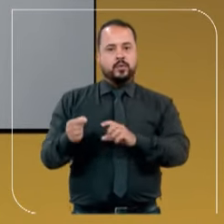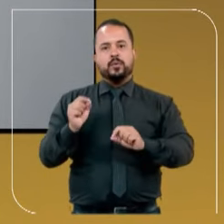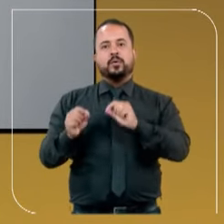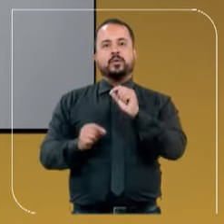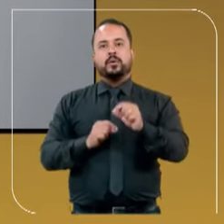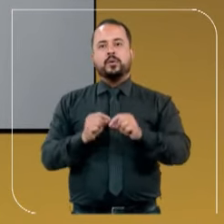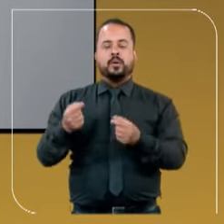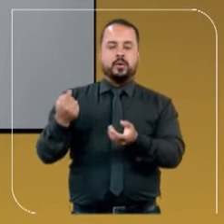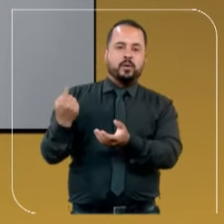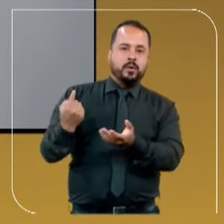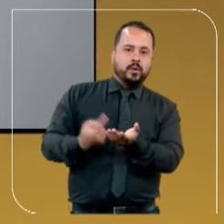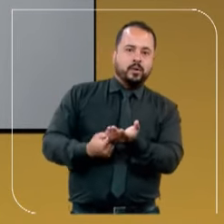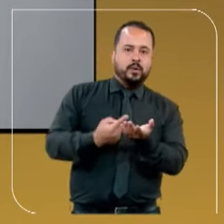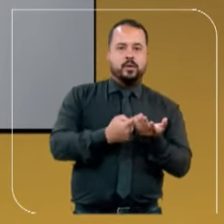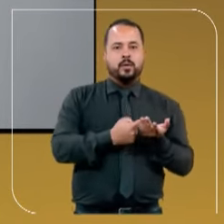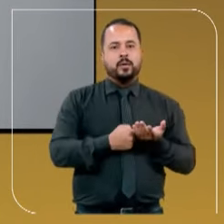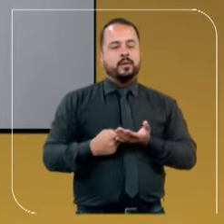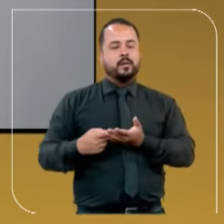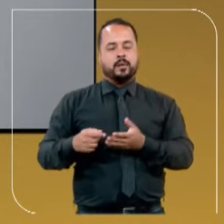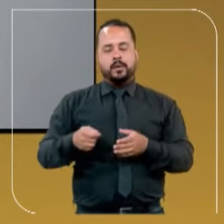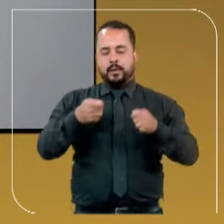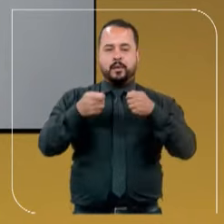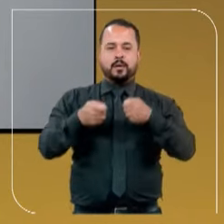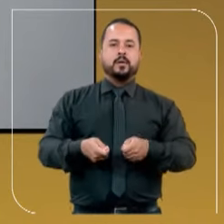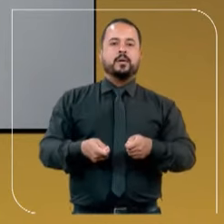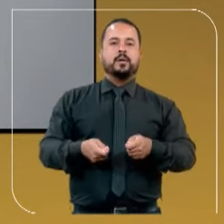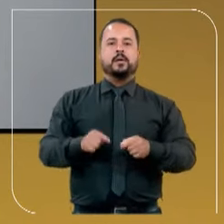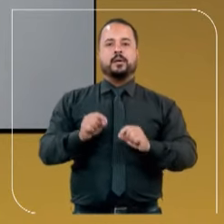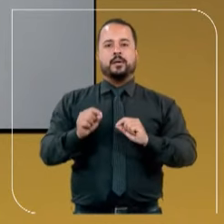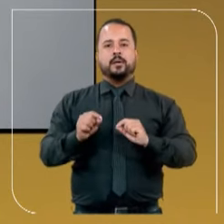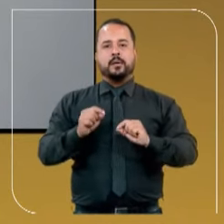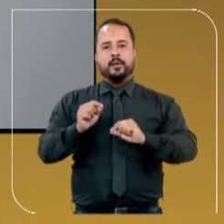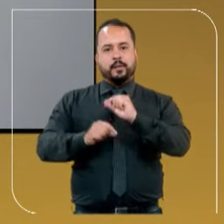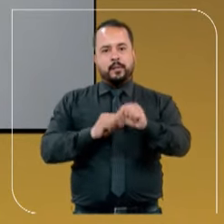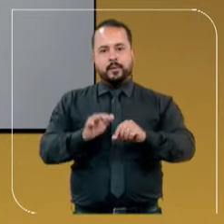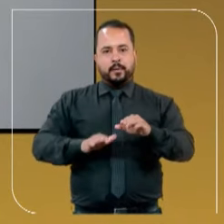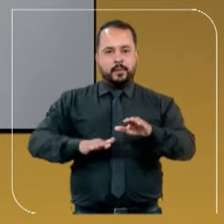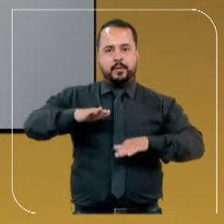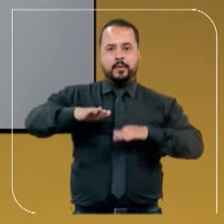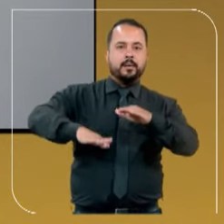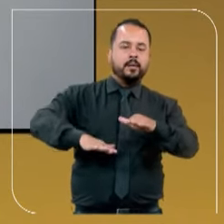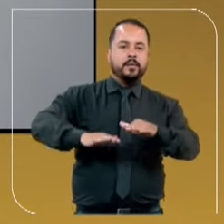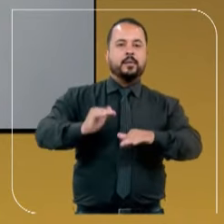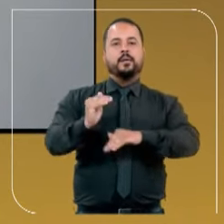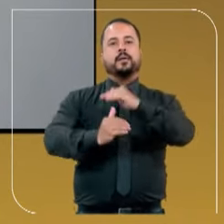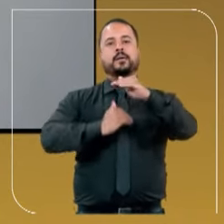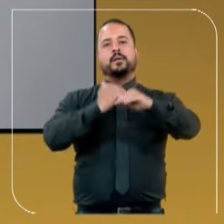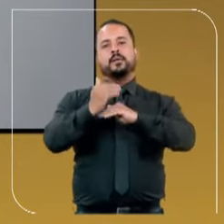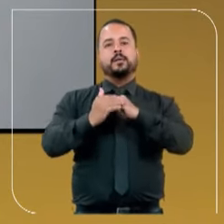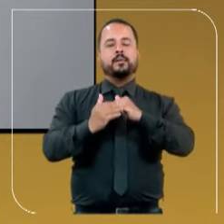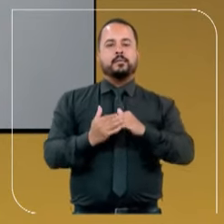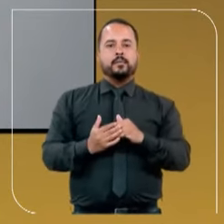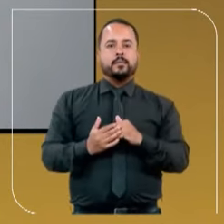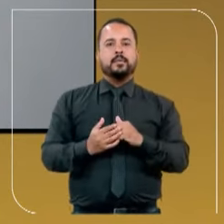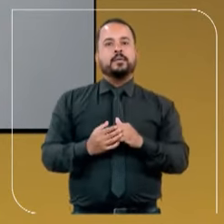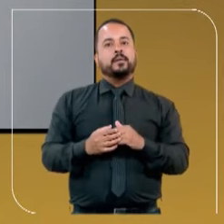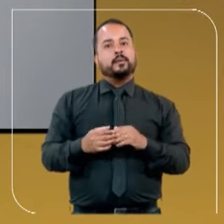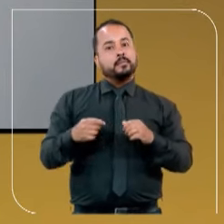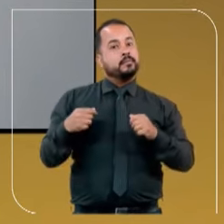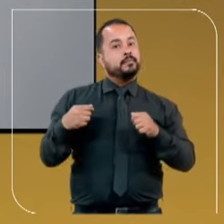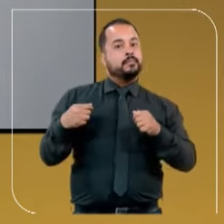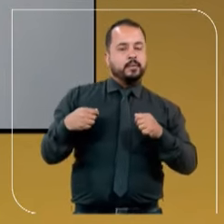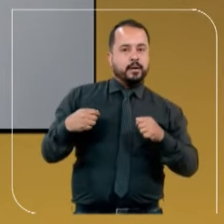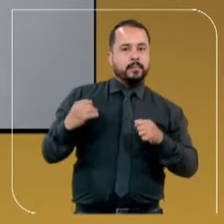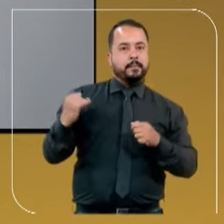acordo para que o PNUD permaneça a ser um braço extraordinário lá. Eu não posso deixar de registrar